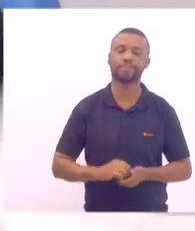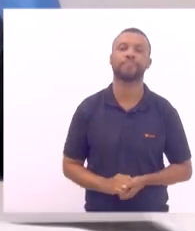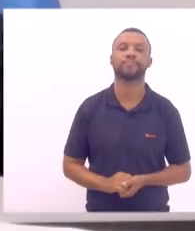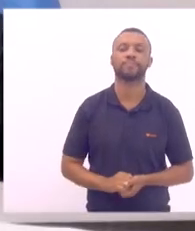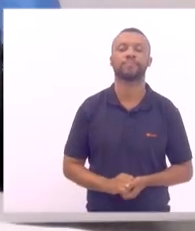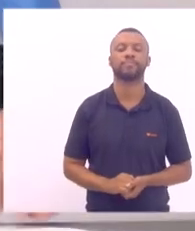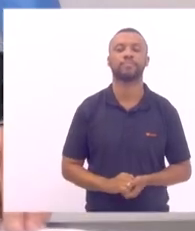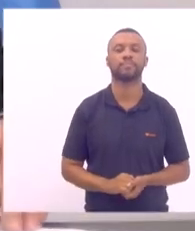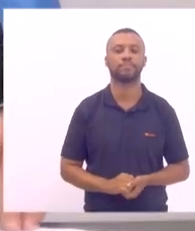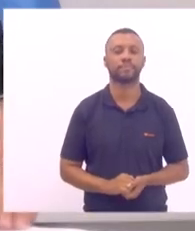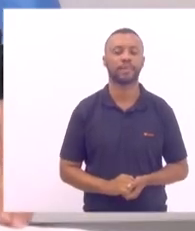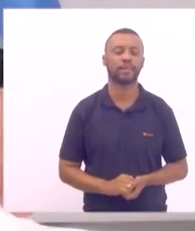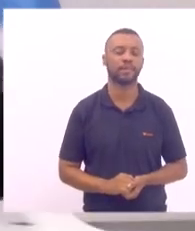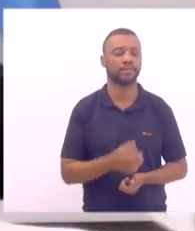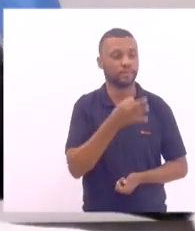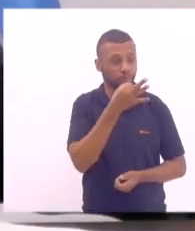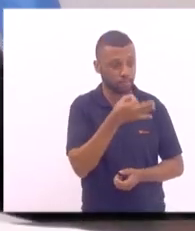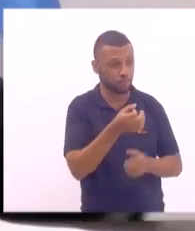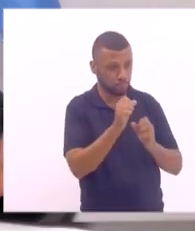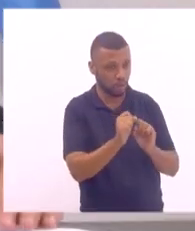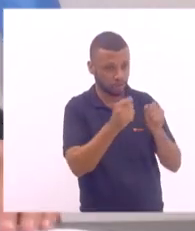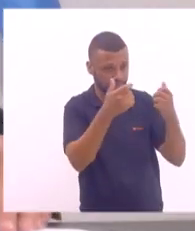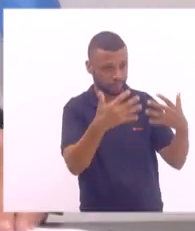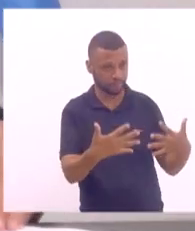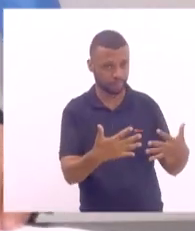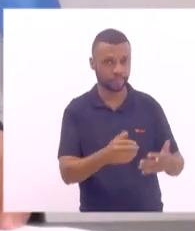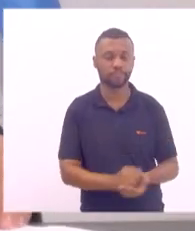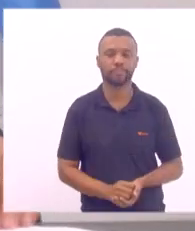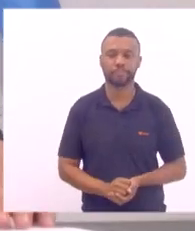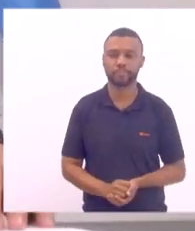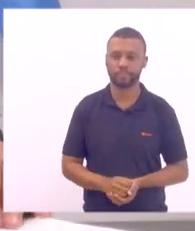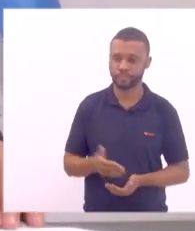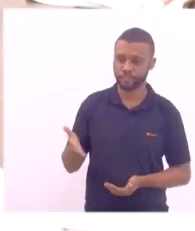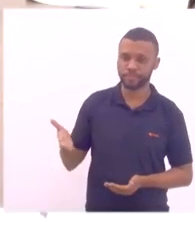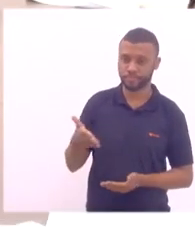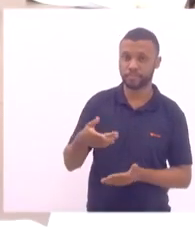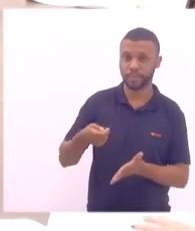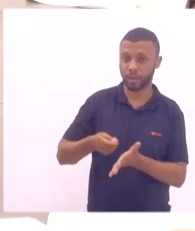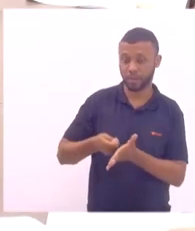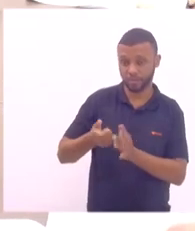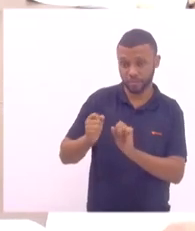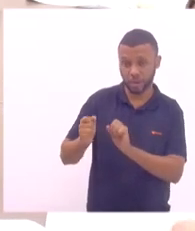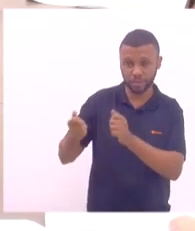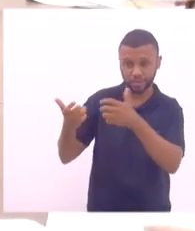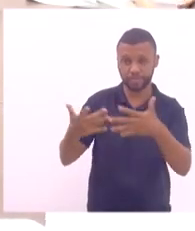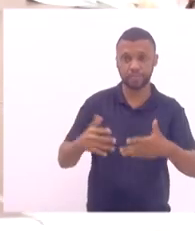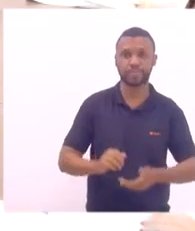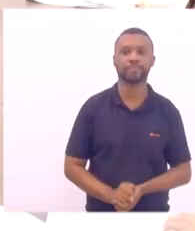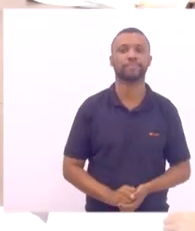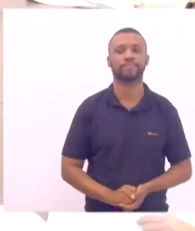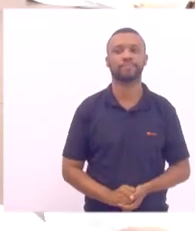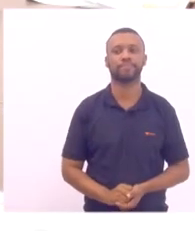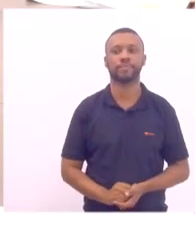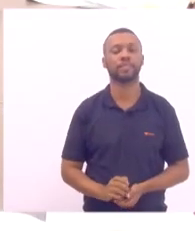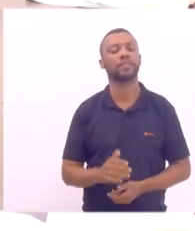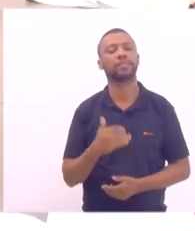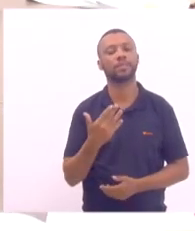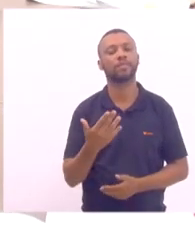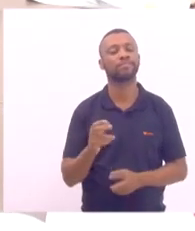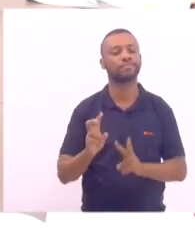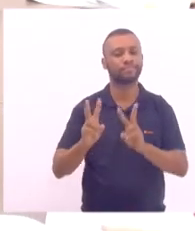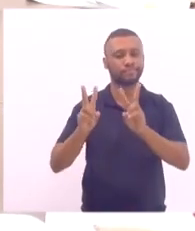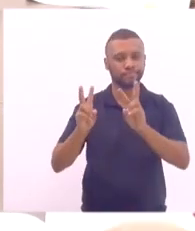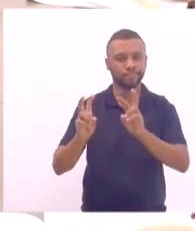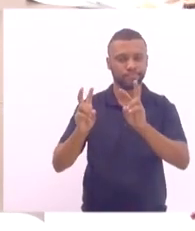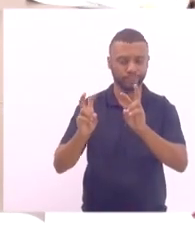9.501. Posso sustentar? Pode. Deve, Luiz, por favor. Deputado Bacelar, é uma questão,